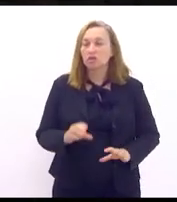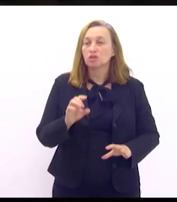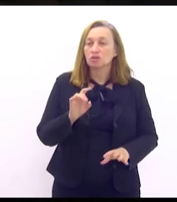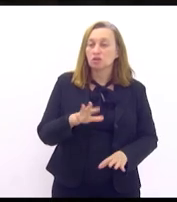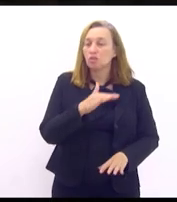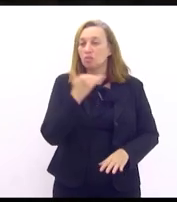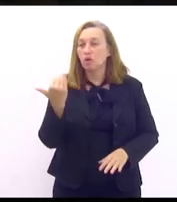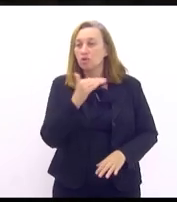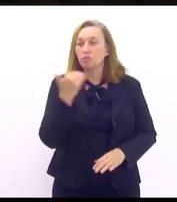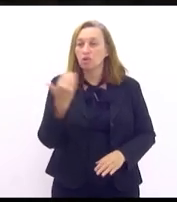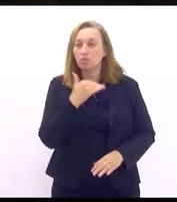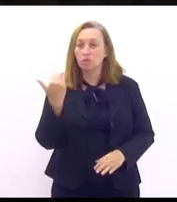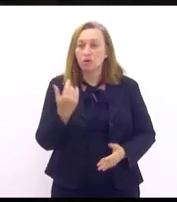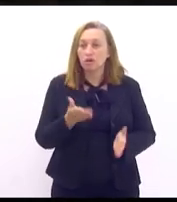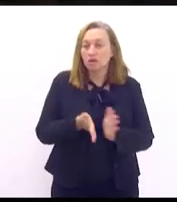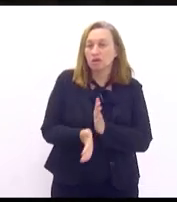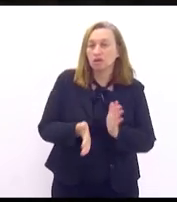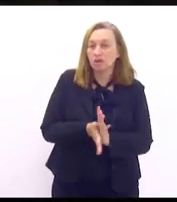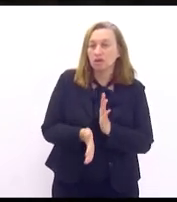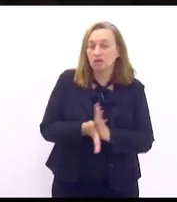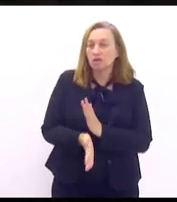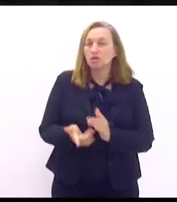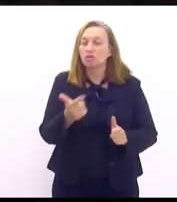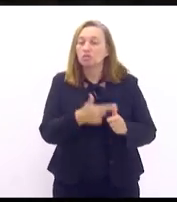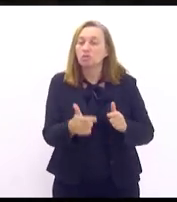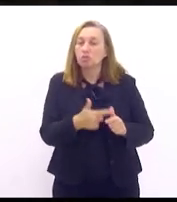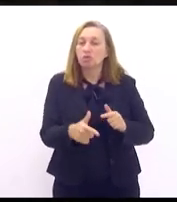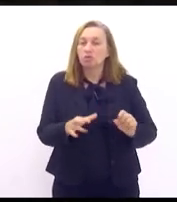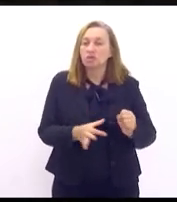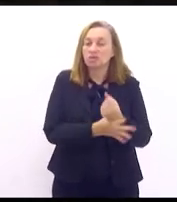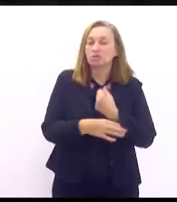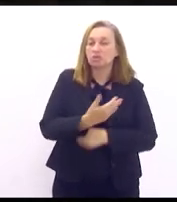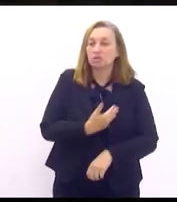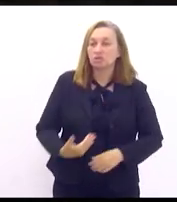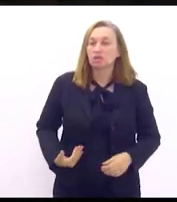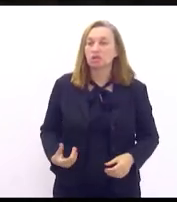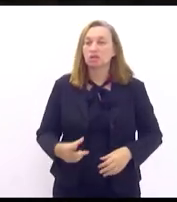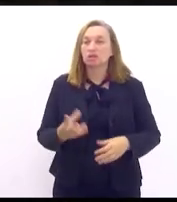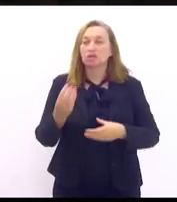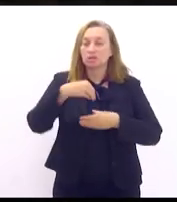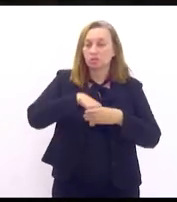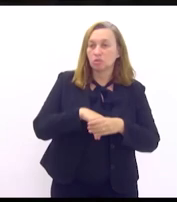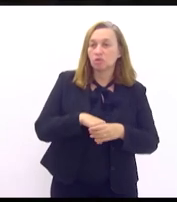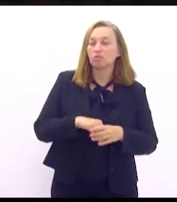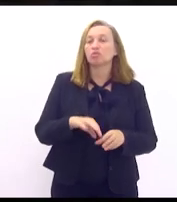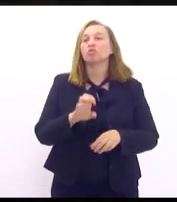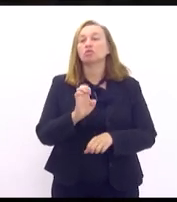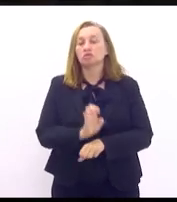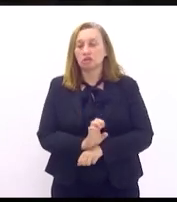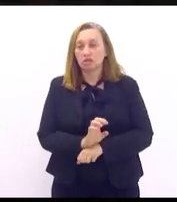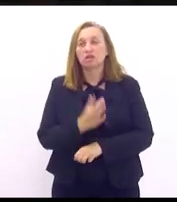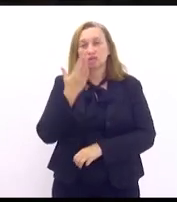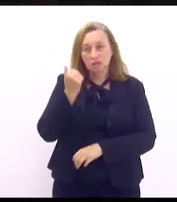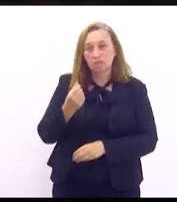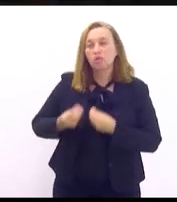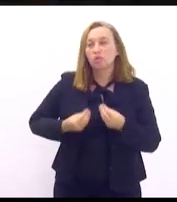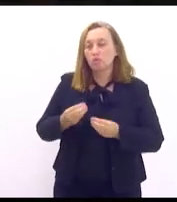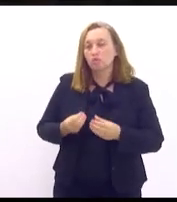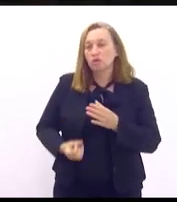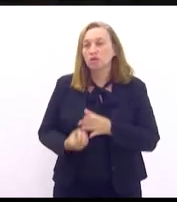custa dinheiro. Enquanto o problema da segurança pública nasce dentro do próprio Estado, que a gente sabe como é que surgiu a